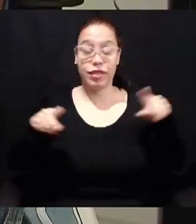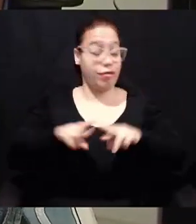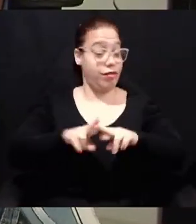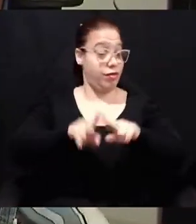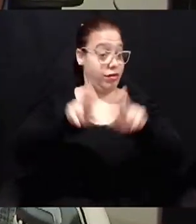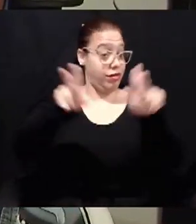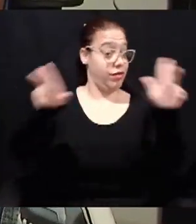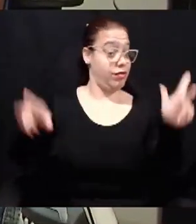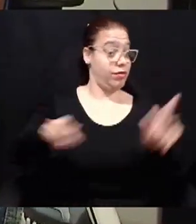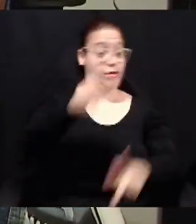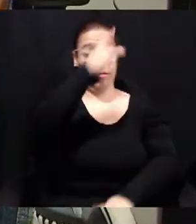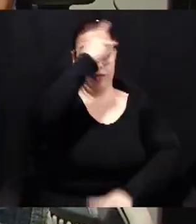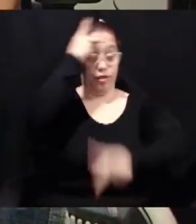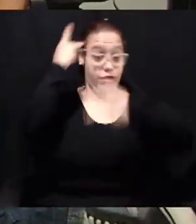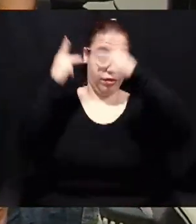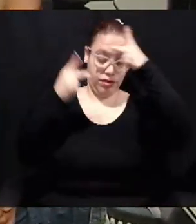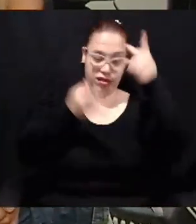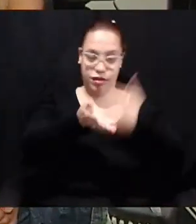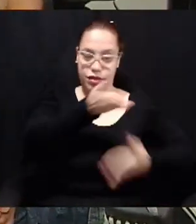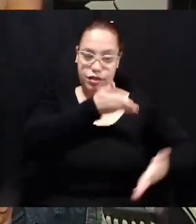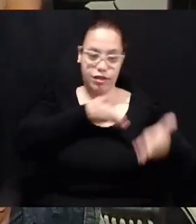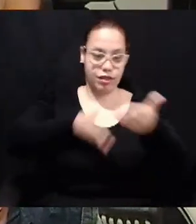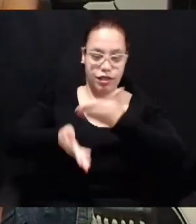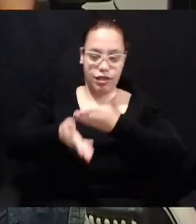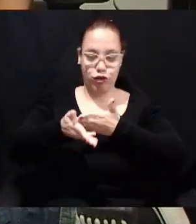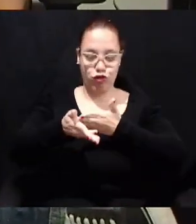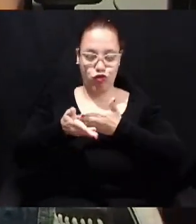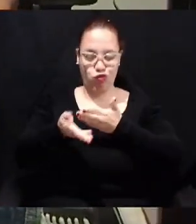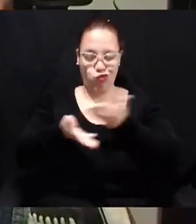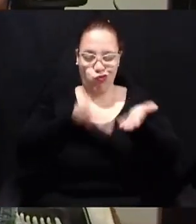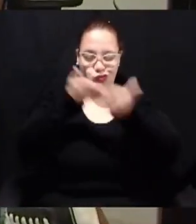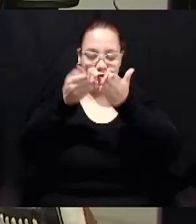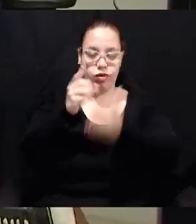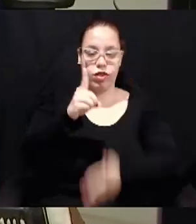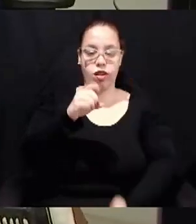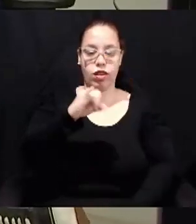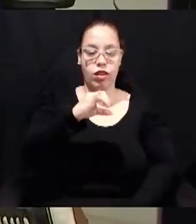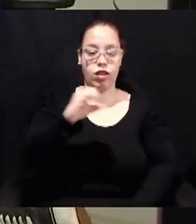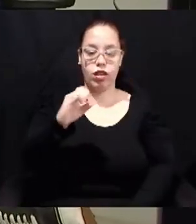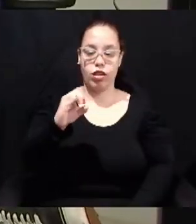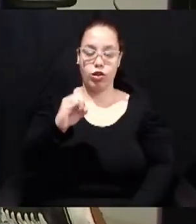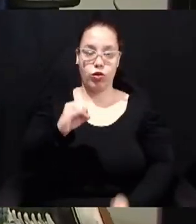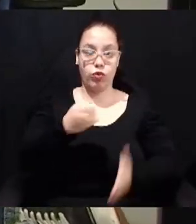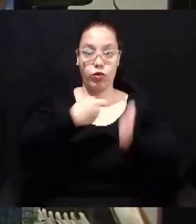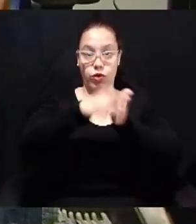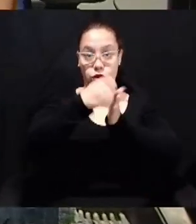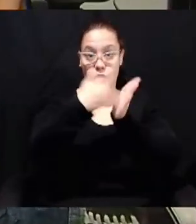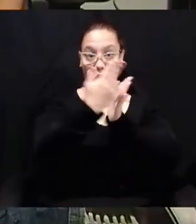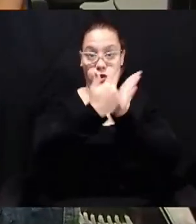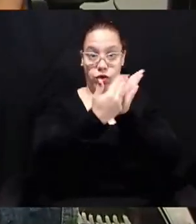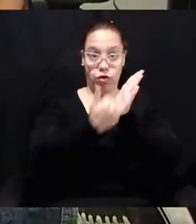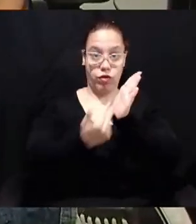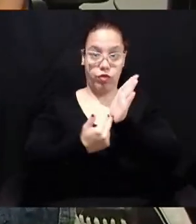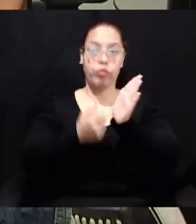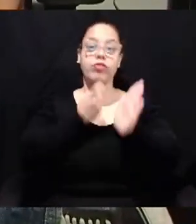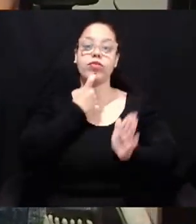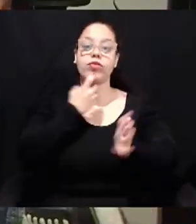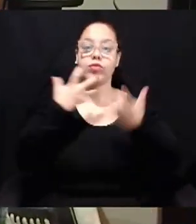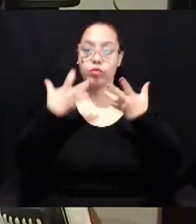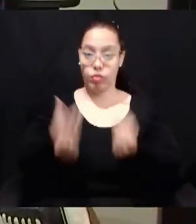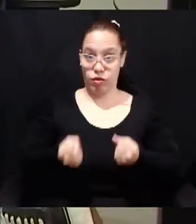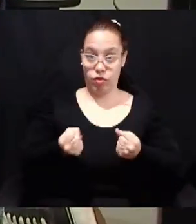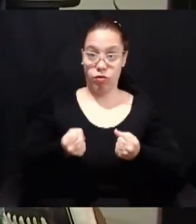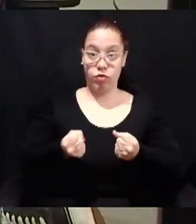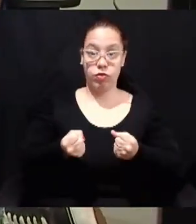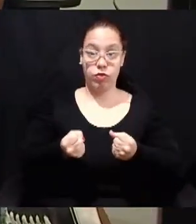e quem vai conduzir a gente nessa viagem é o Digo Freitas, que é um cartunista aqui de Campinas e recebeu a gente aqui no portal dele, onde